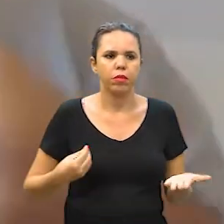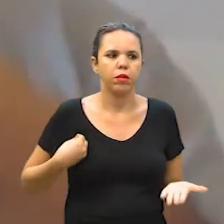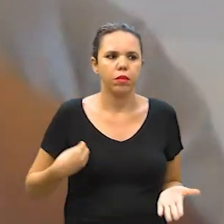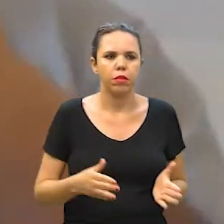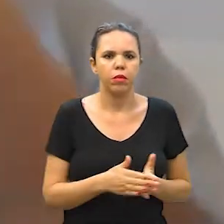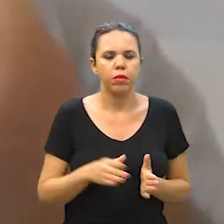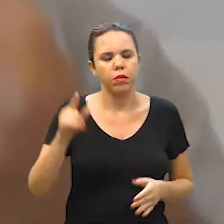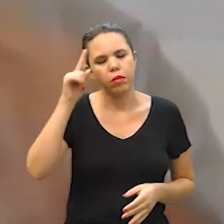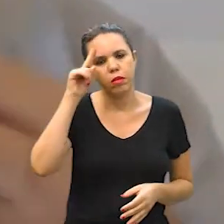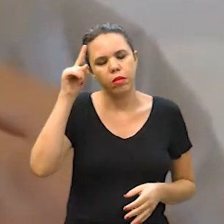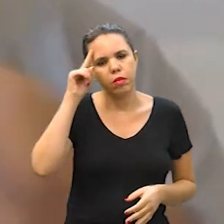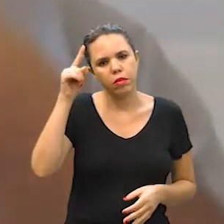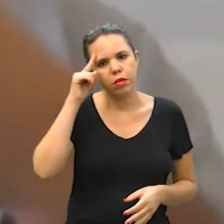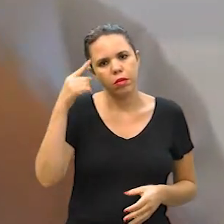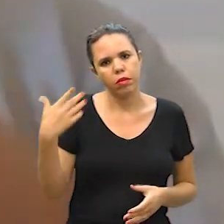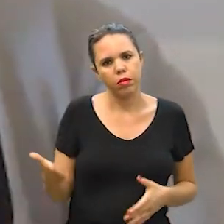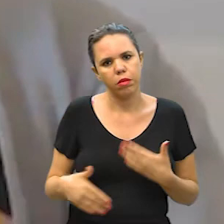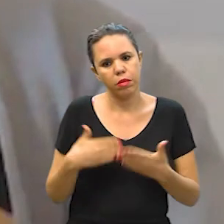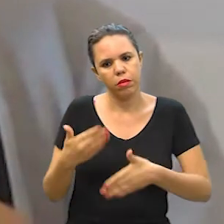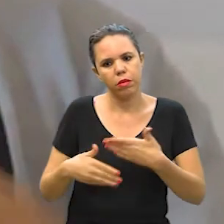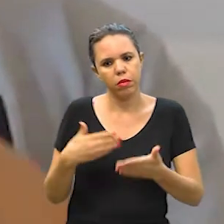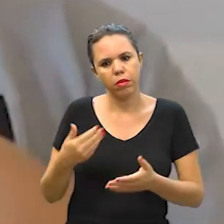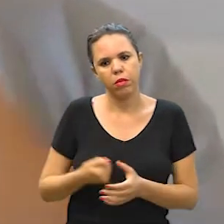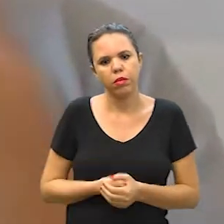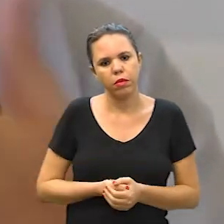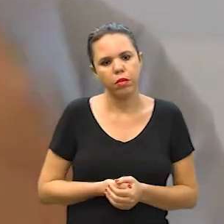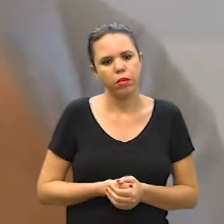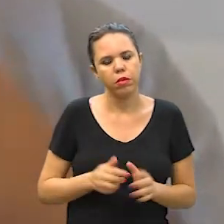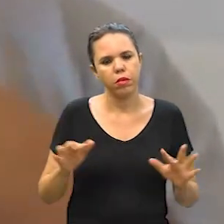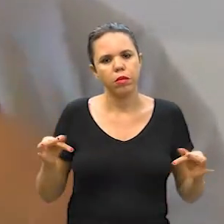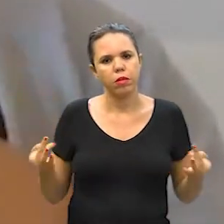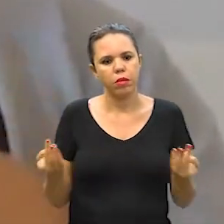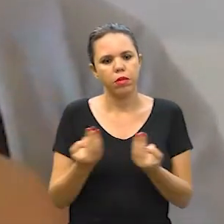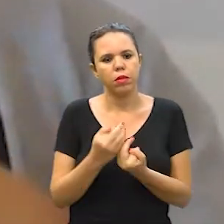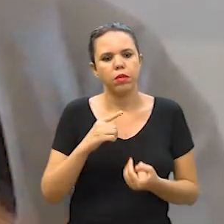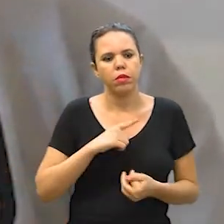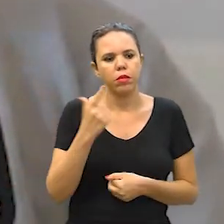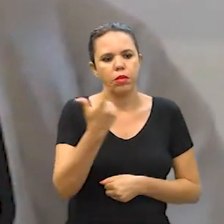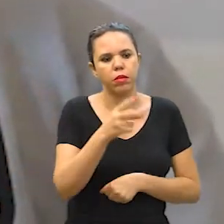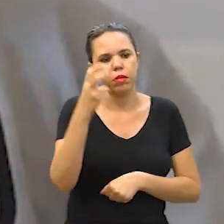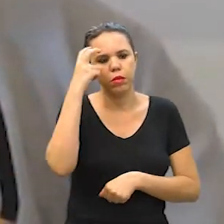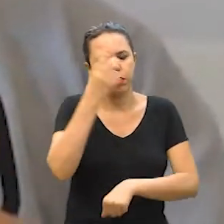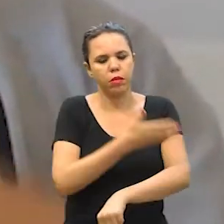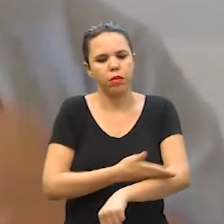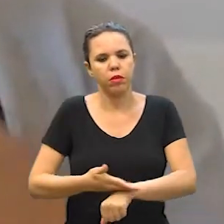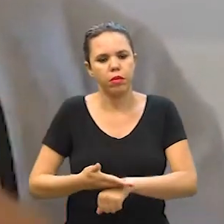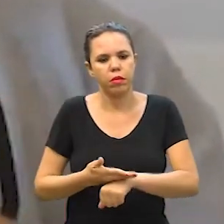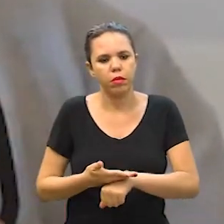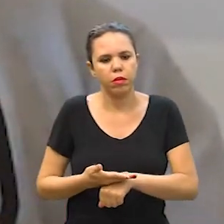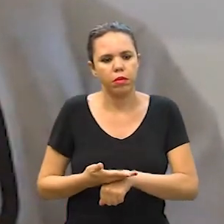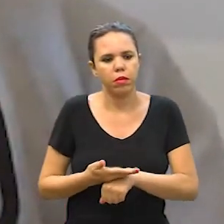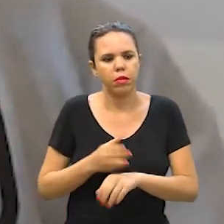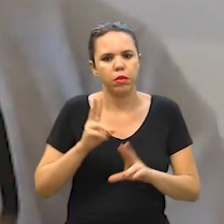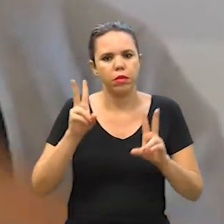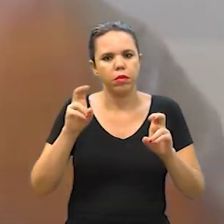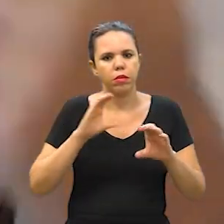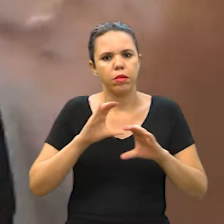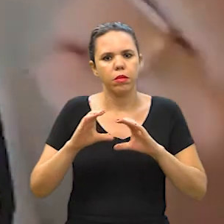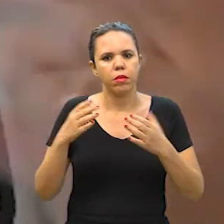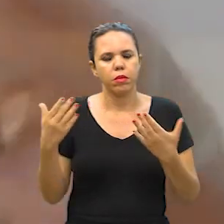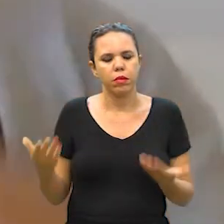viver diariamente o cotidiano de uma família que tem outra cultura, tanto em